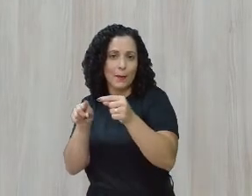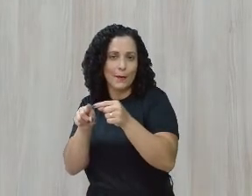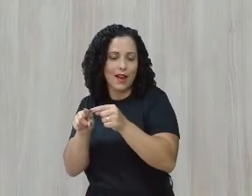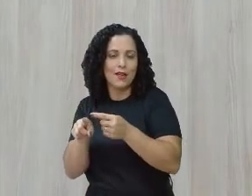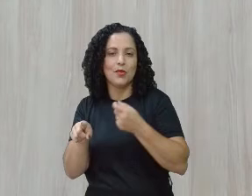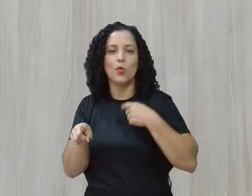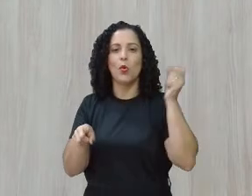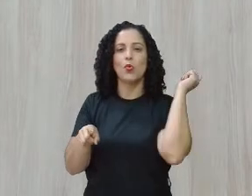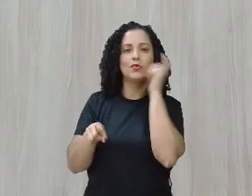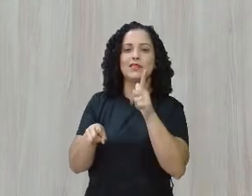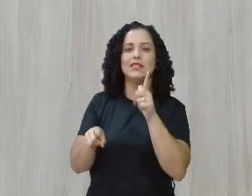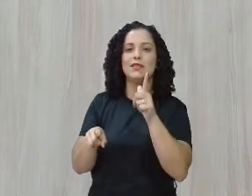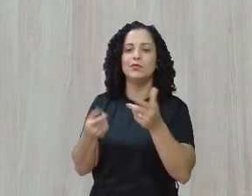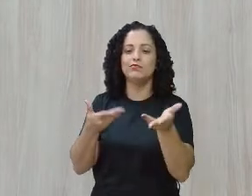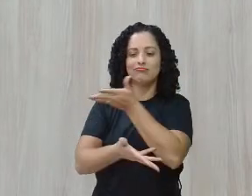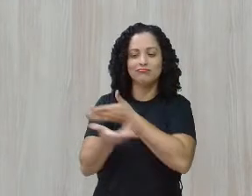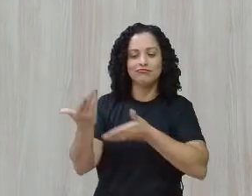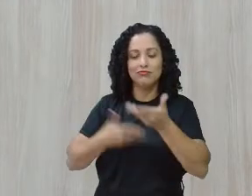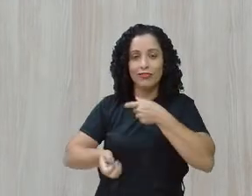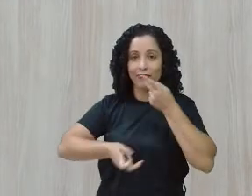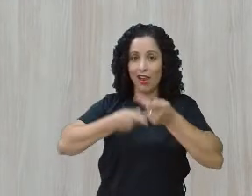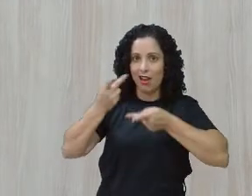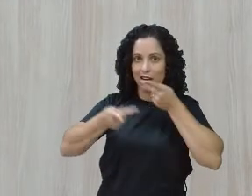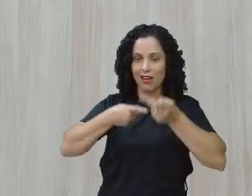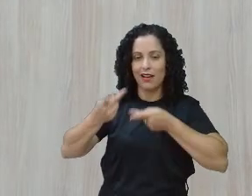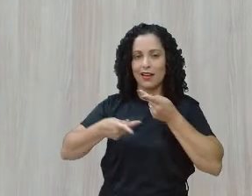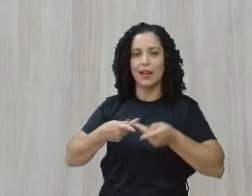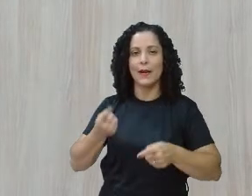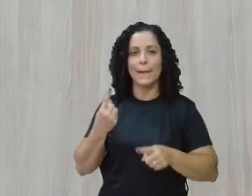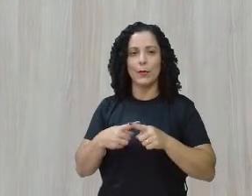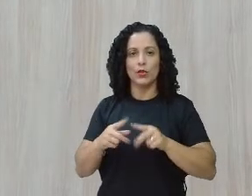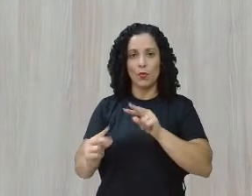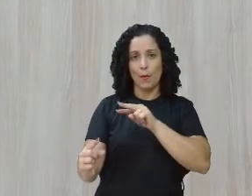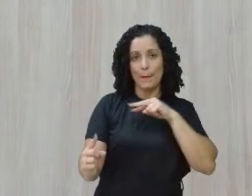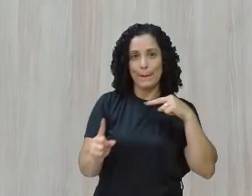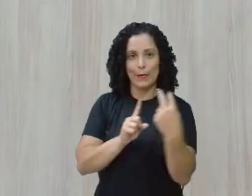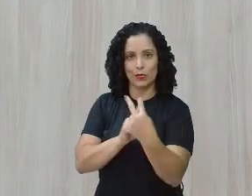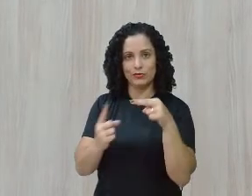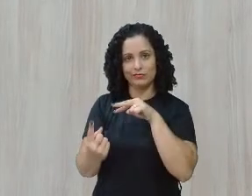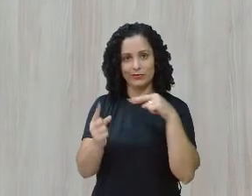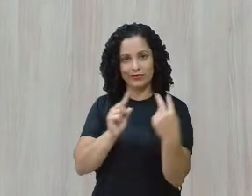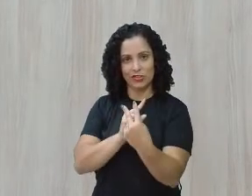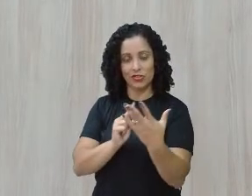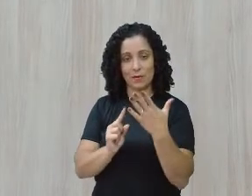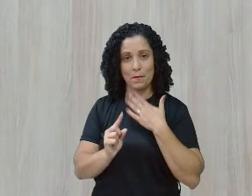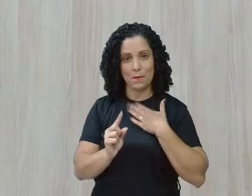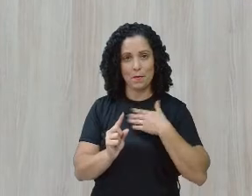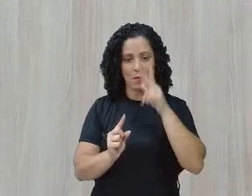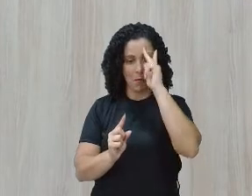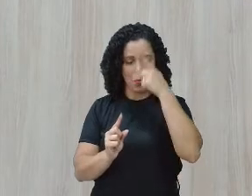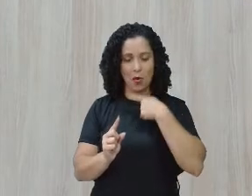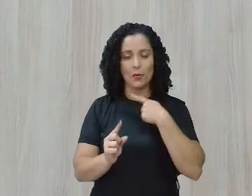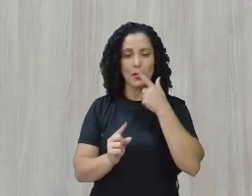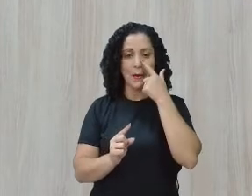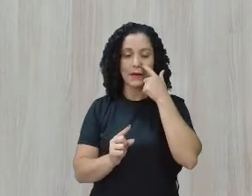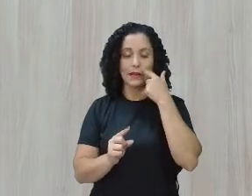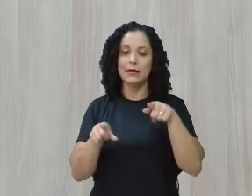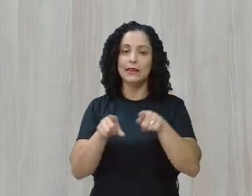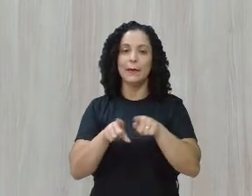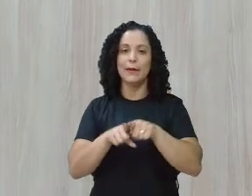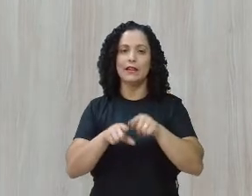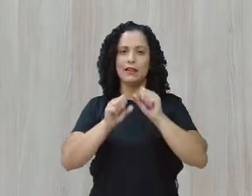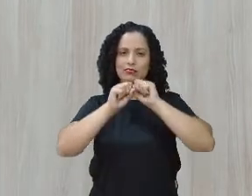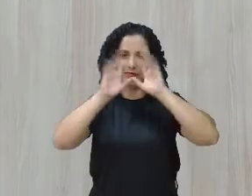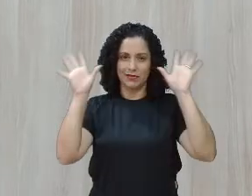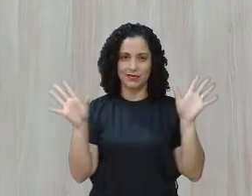falar desses lugares, porque são pontos de vista que eu experiencio, que eu vivo, por meio de um argumento lógico, tá certo?